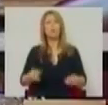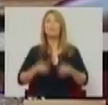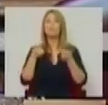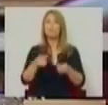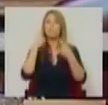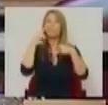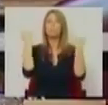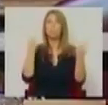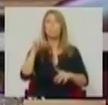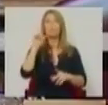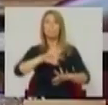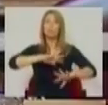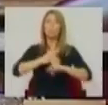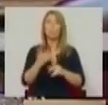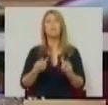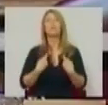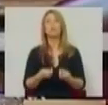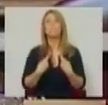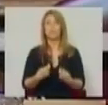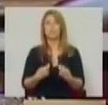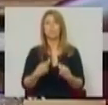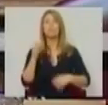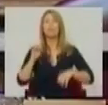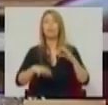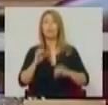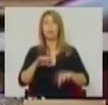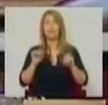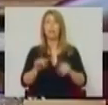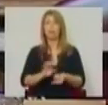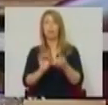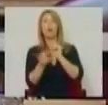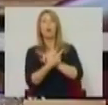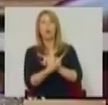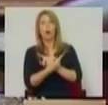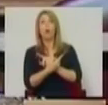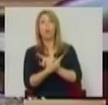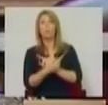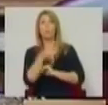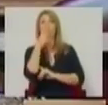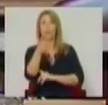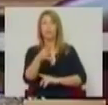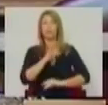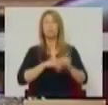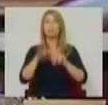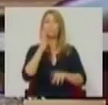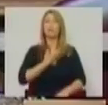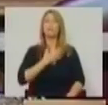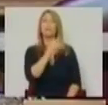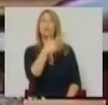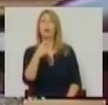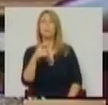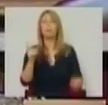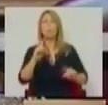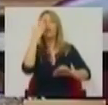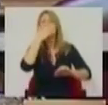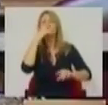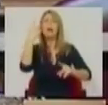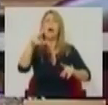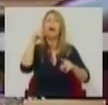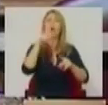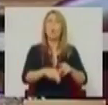sobre outras despesas. O que está aqui em causa, ao contrário do que diz o deputado Duarte Pacheco, não é sobre se haverá cortes